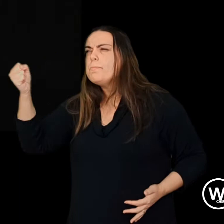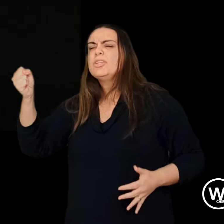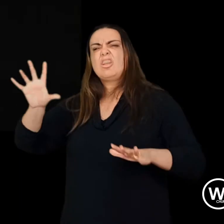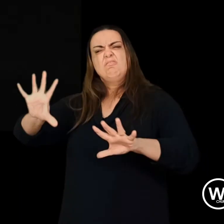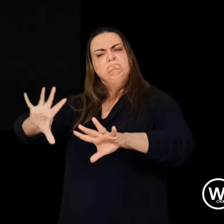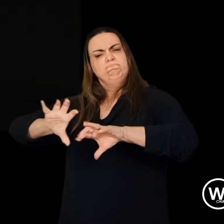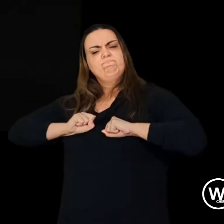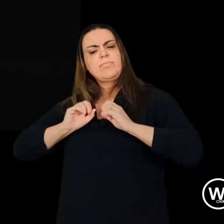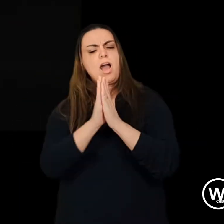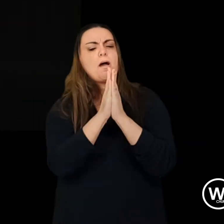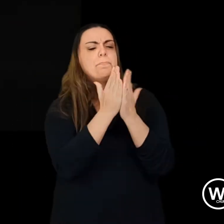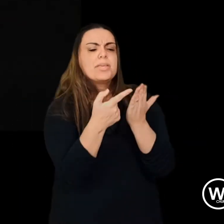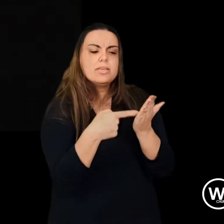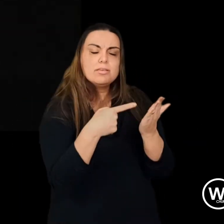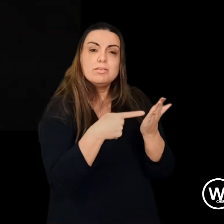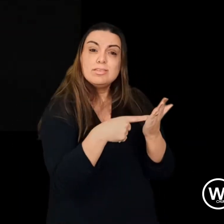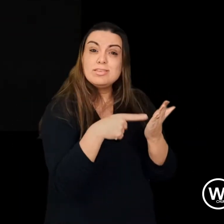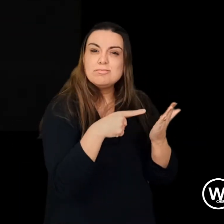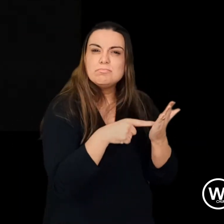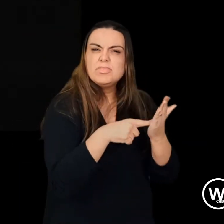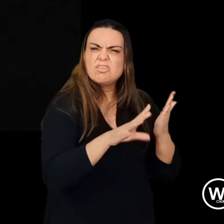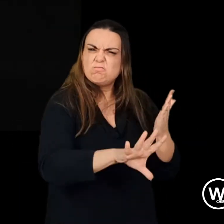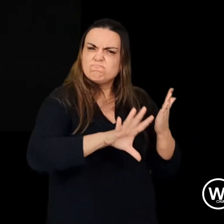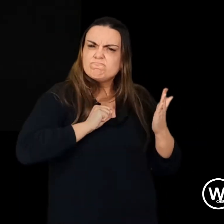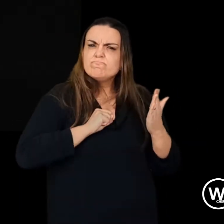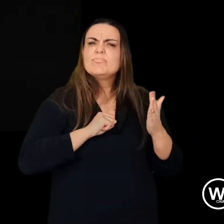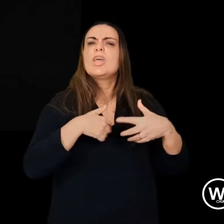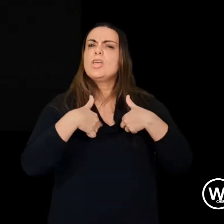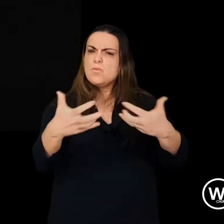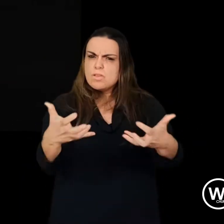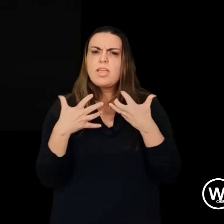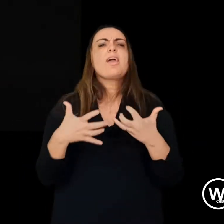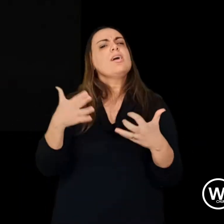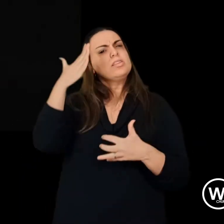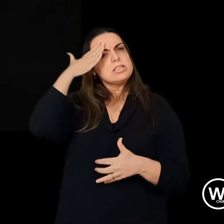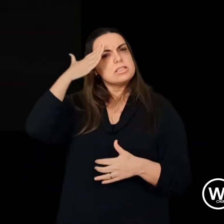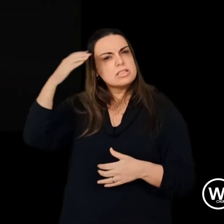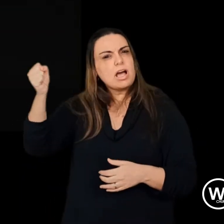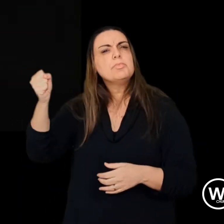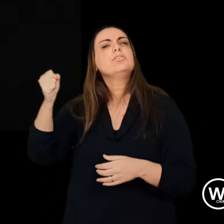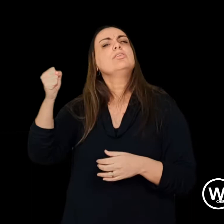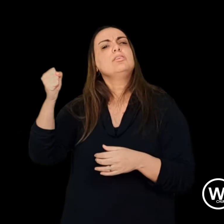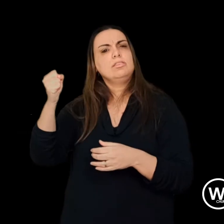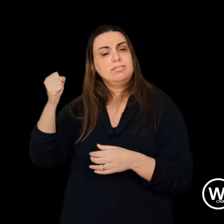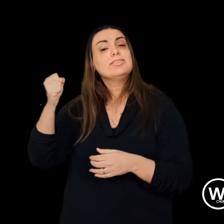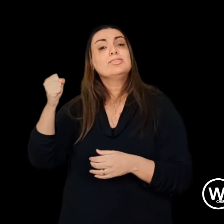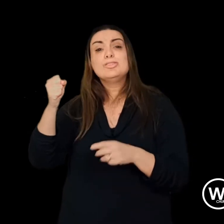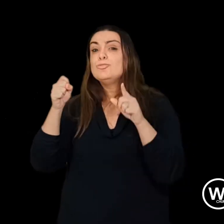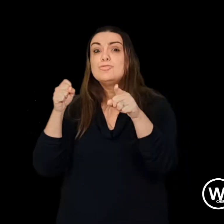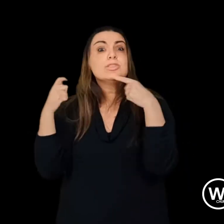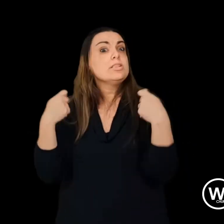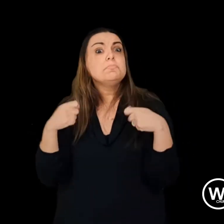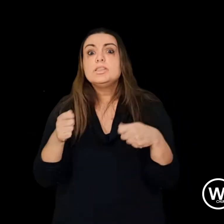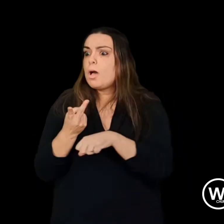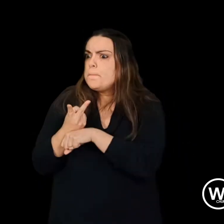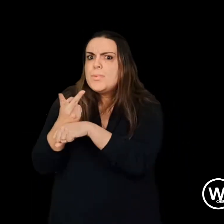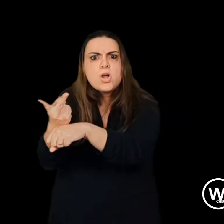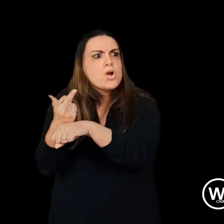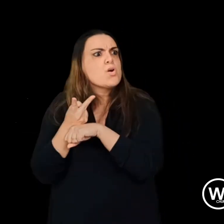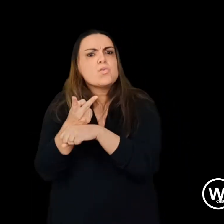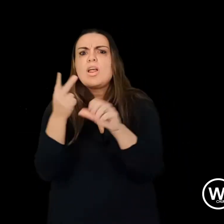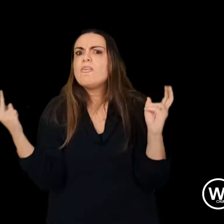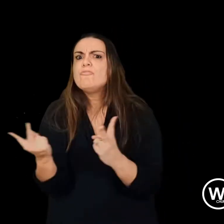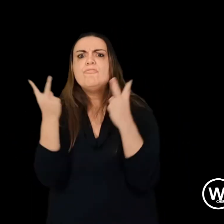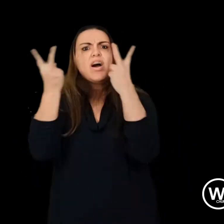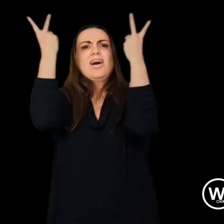como se procura a prata e buscá-la como quem procura um tesouro perdido. Você precisa ir atrás daquilo que